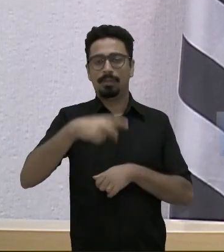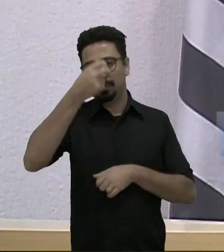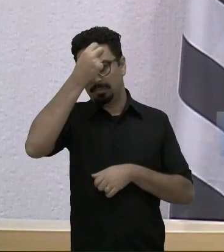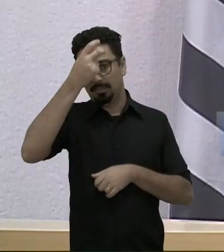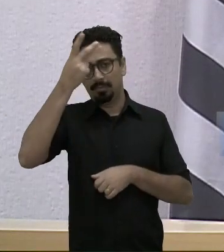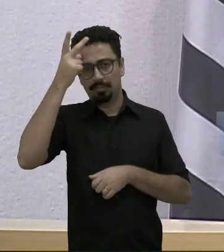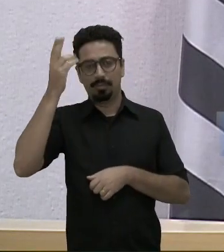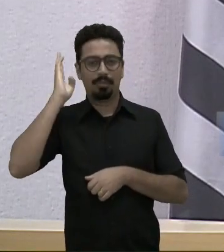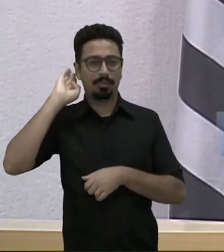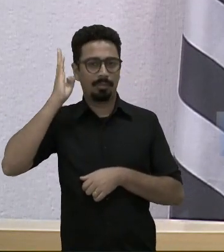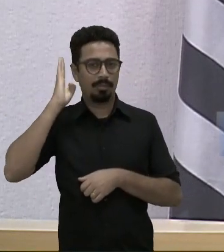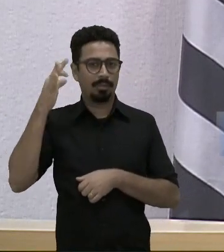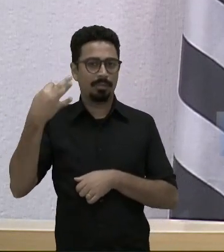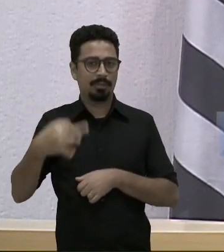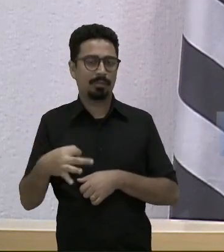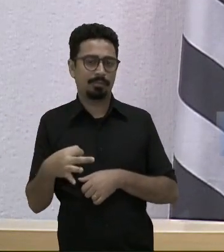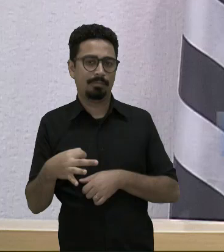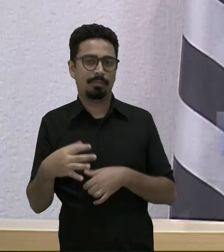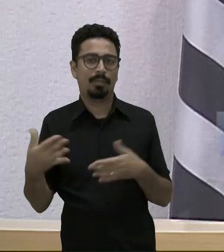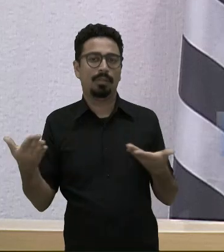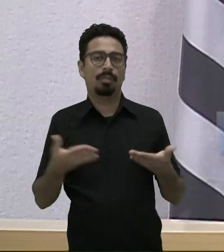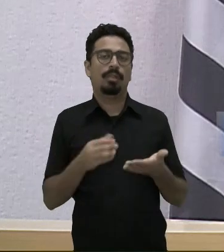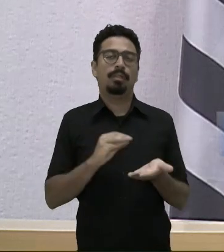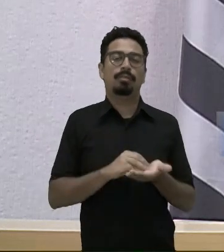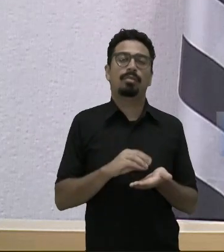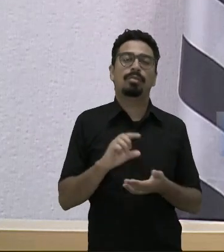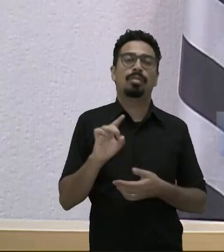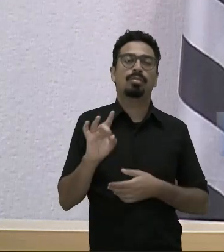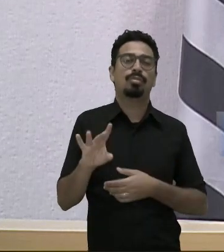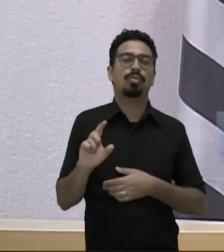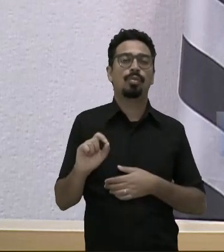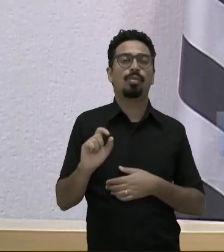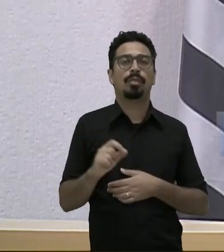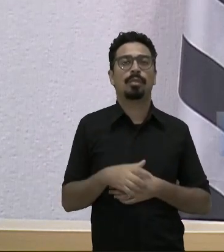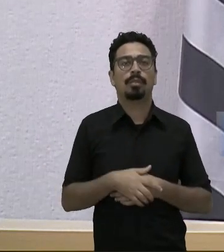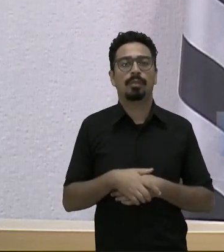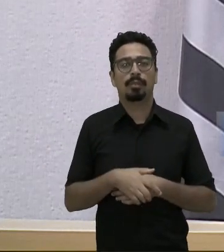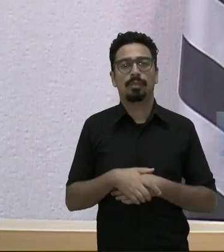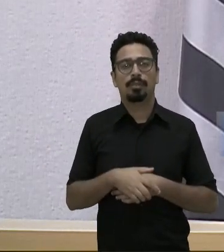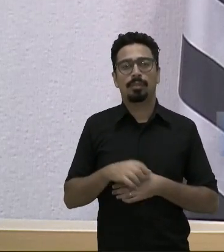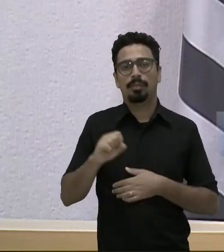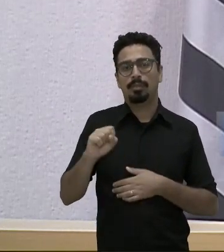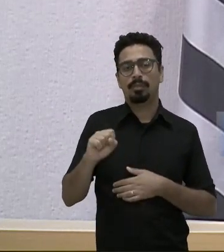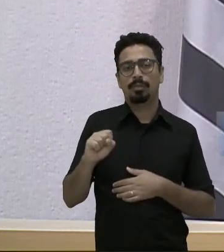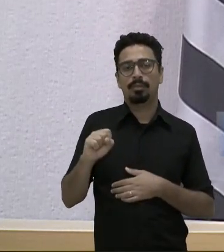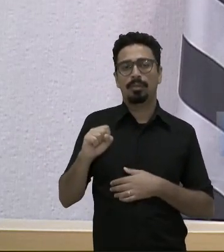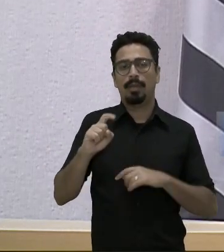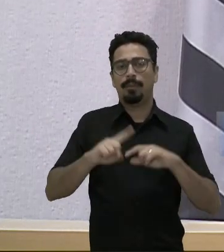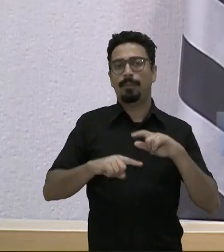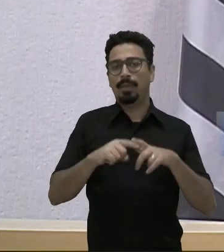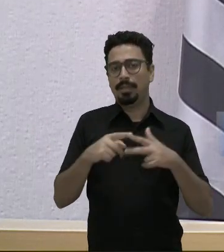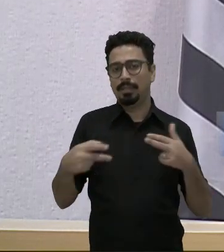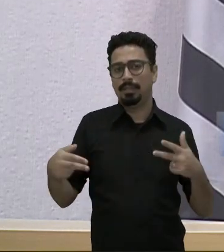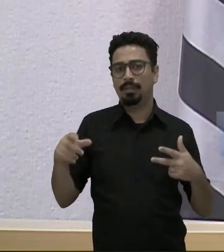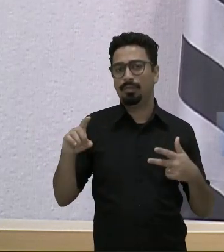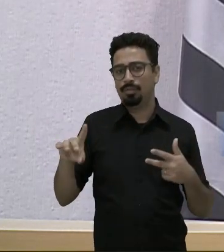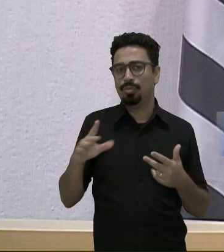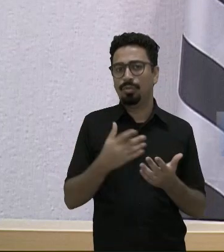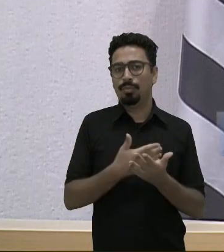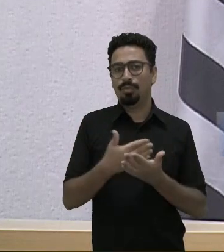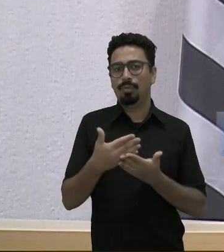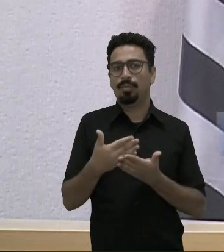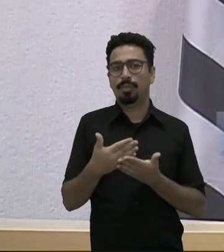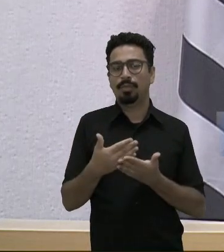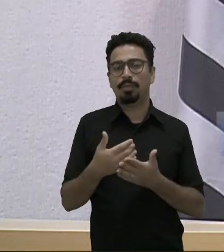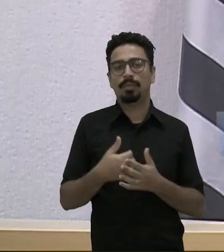Taubaté. Está faltando ainda suprimentos, está faltando suprimentos tal para a gente começar.